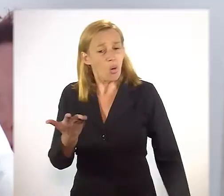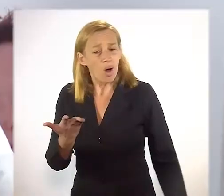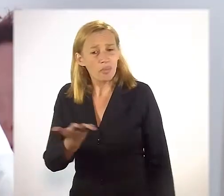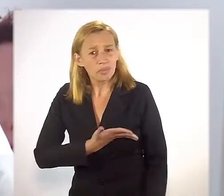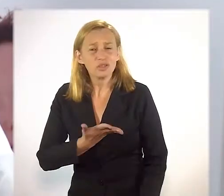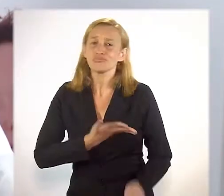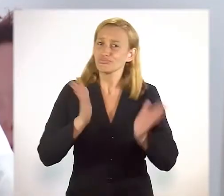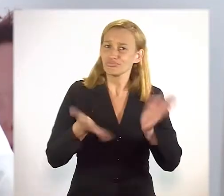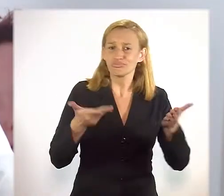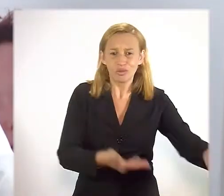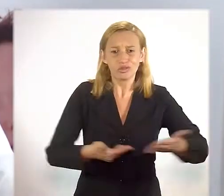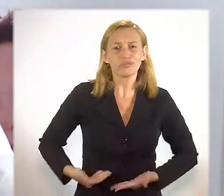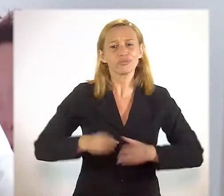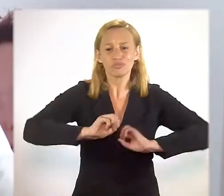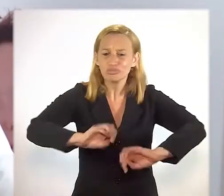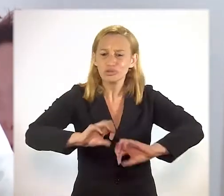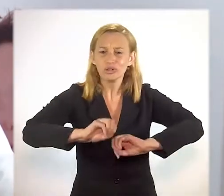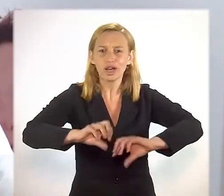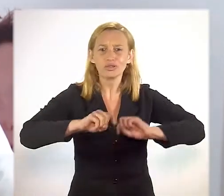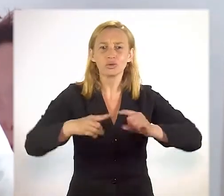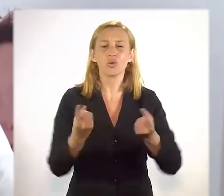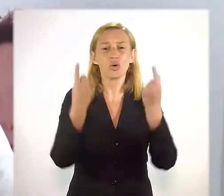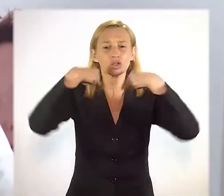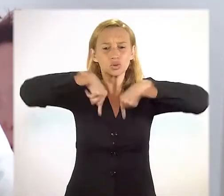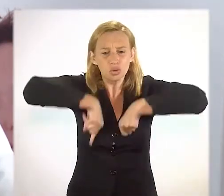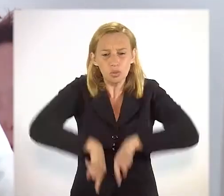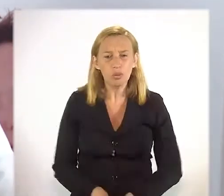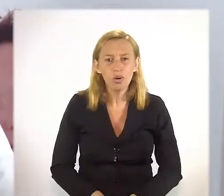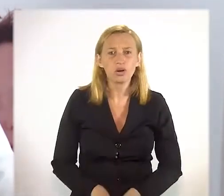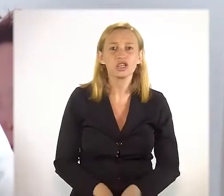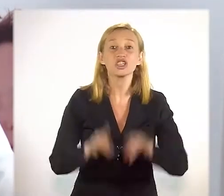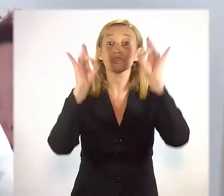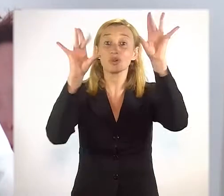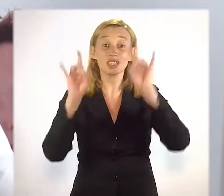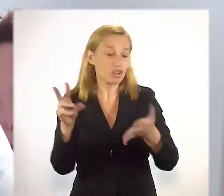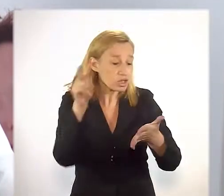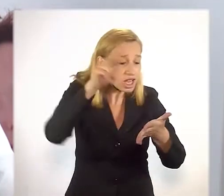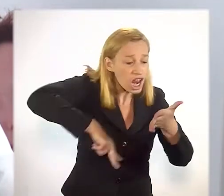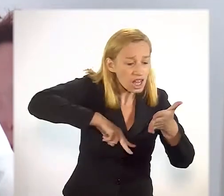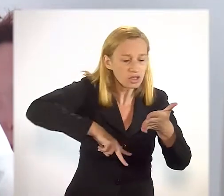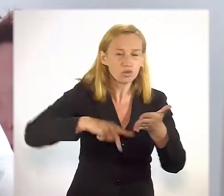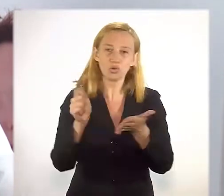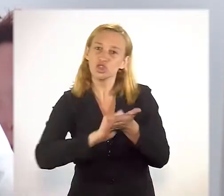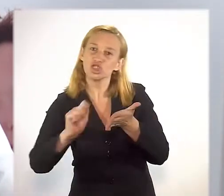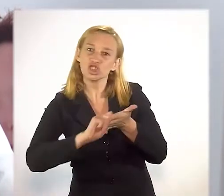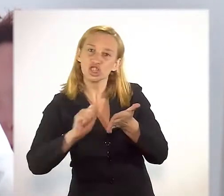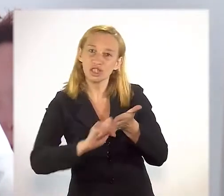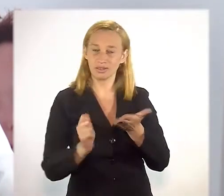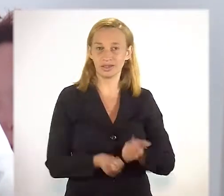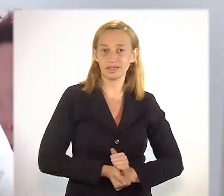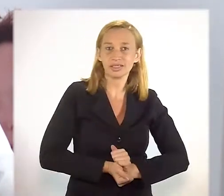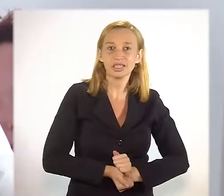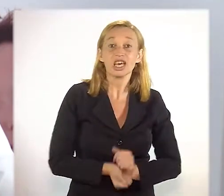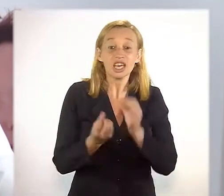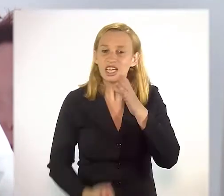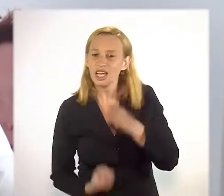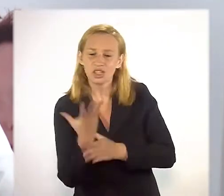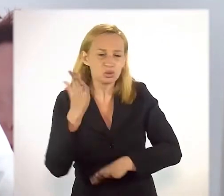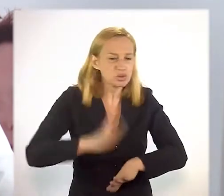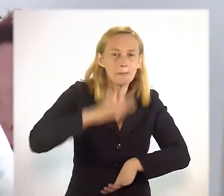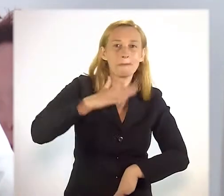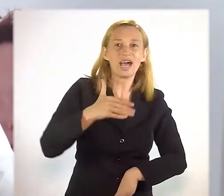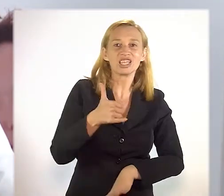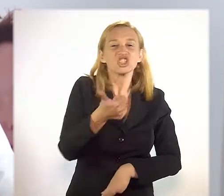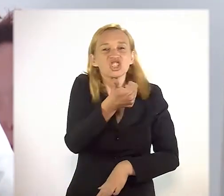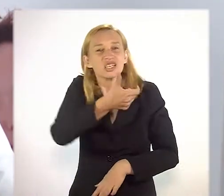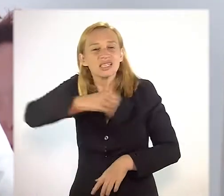Meu convidado é o educador, antropólogo, especialista em leitura e escrita, escritor e criador de mais